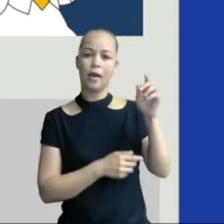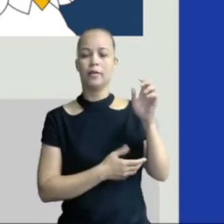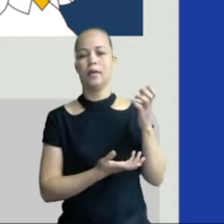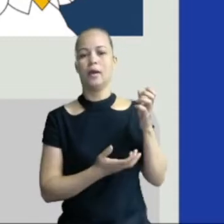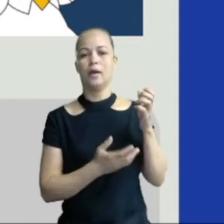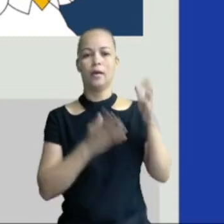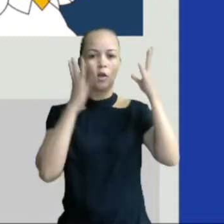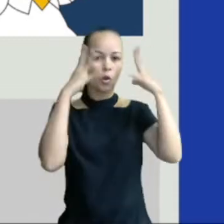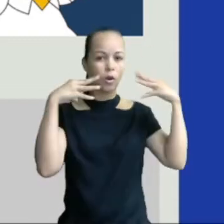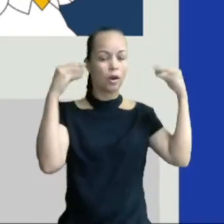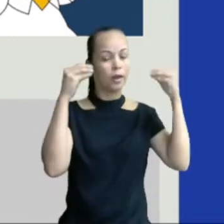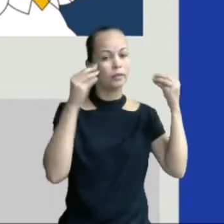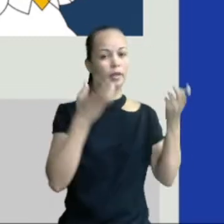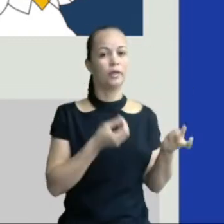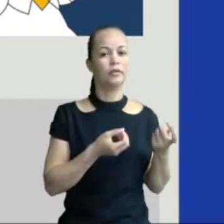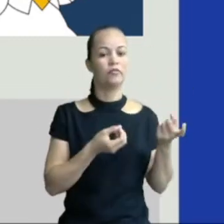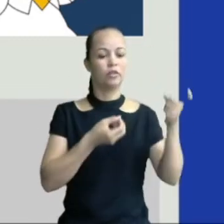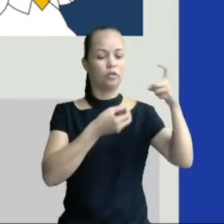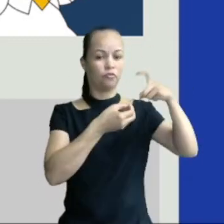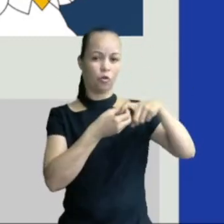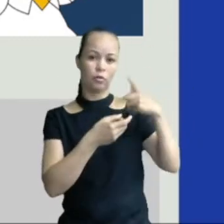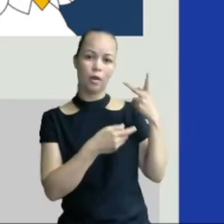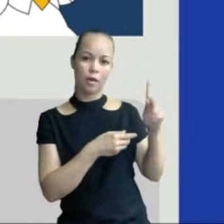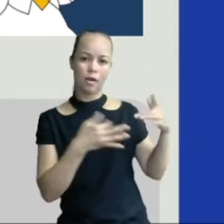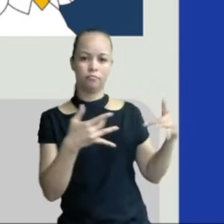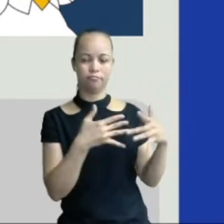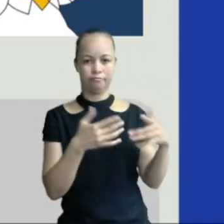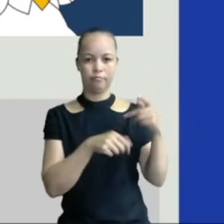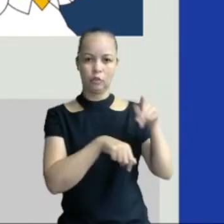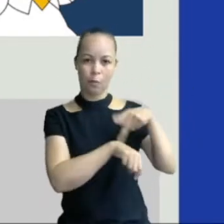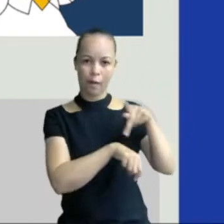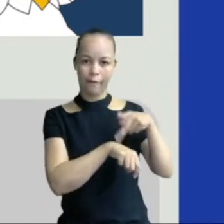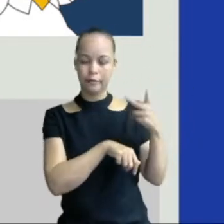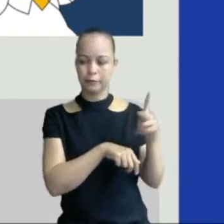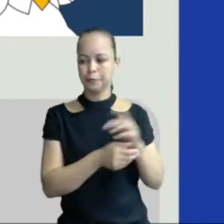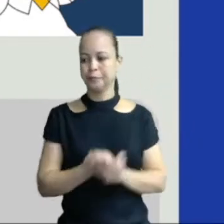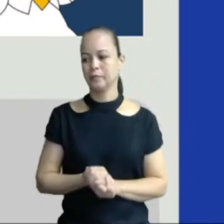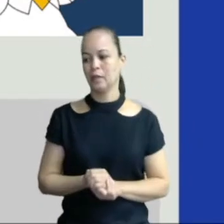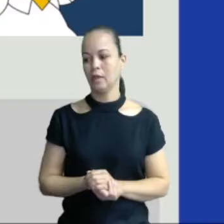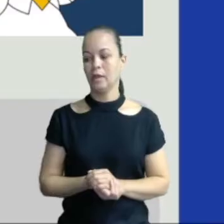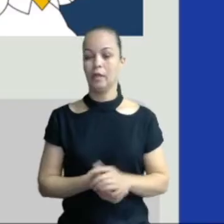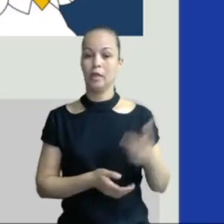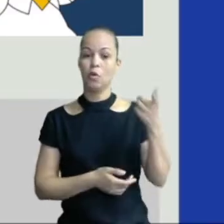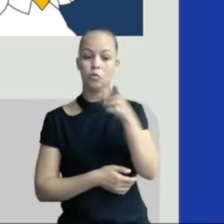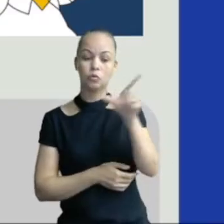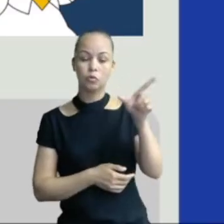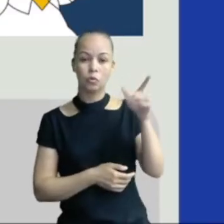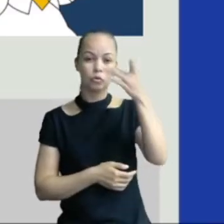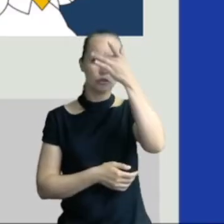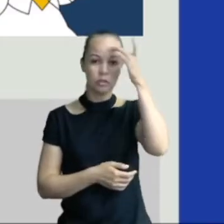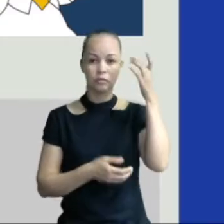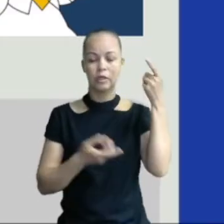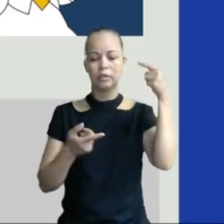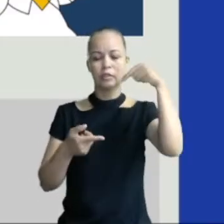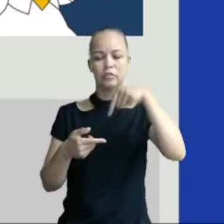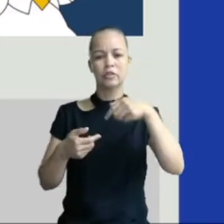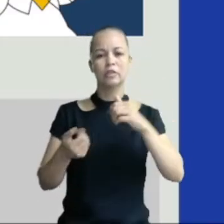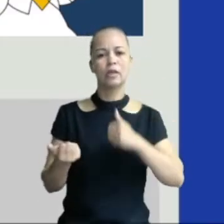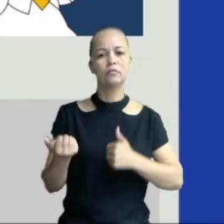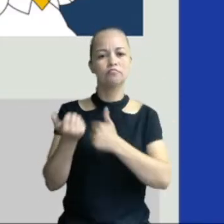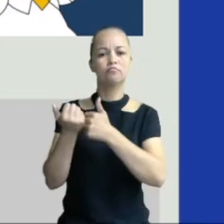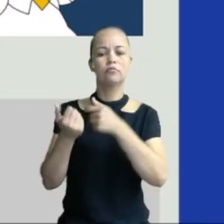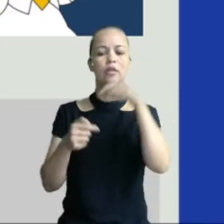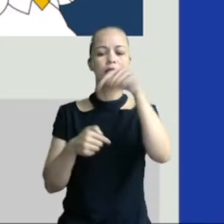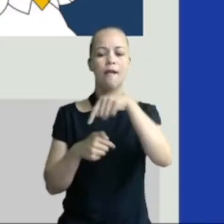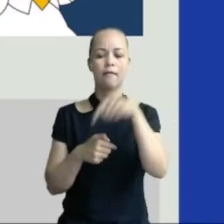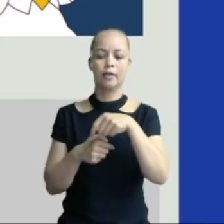Holanda. Os seus substitutos que ficaram aqui em Pernambuco não tiveram a mesma capacidade dele